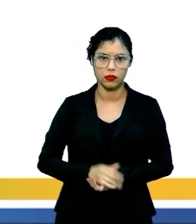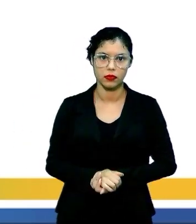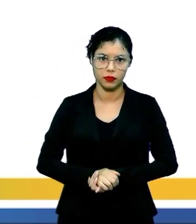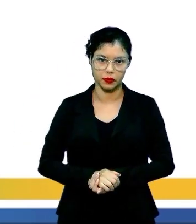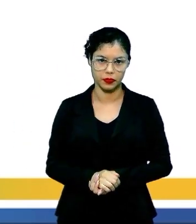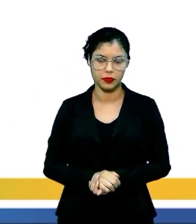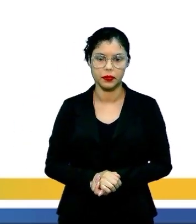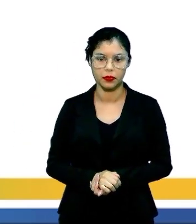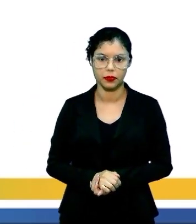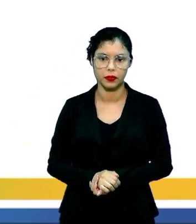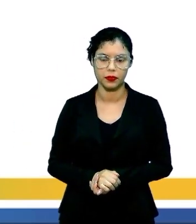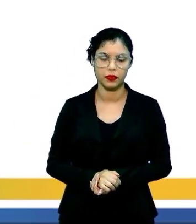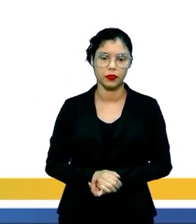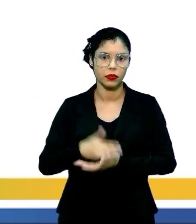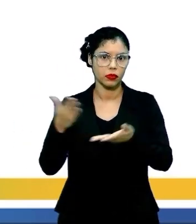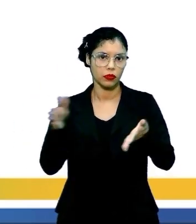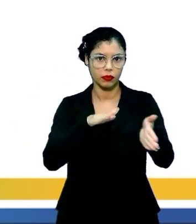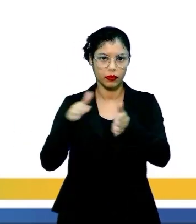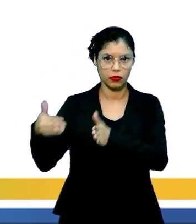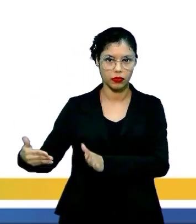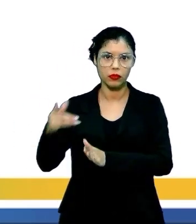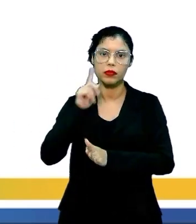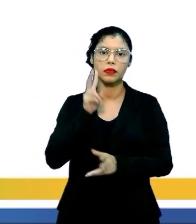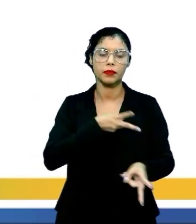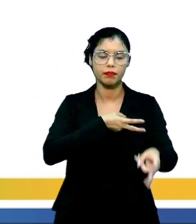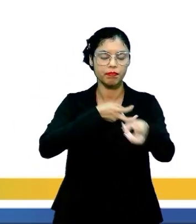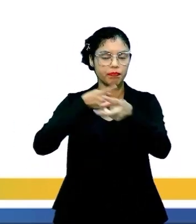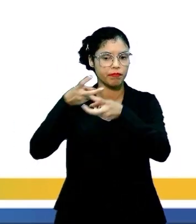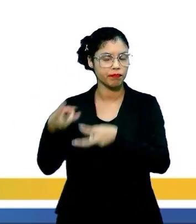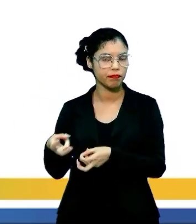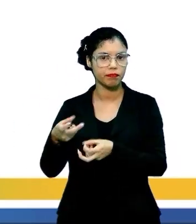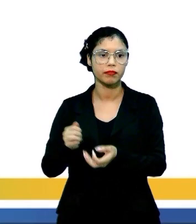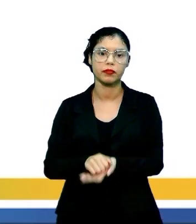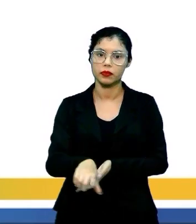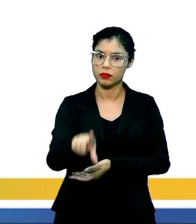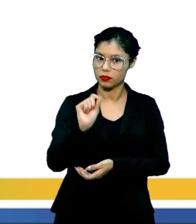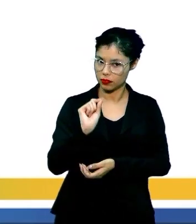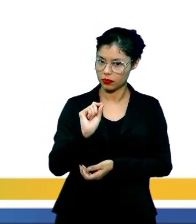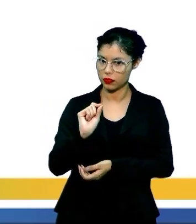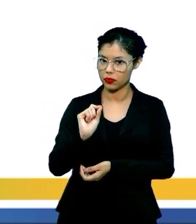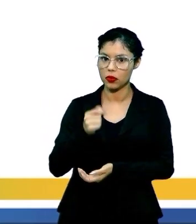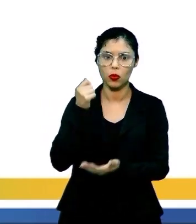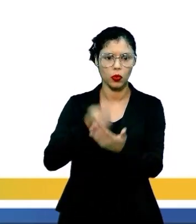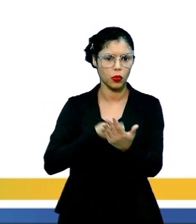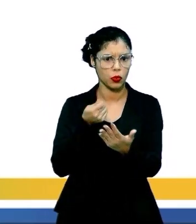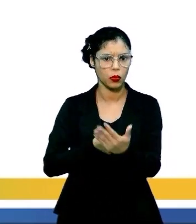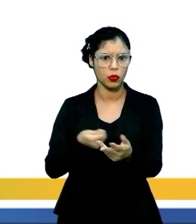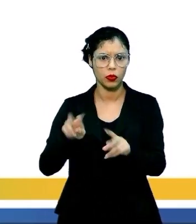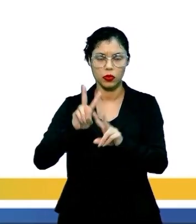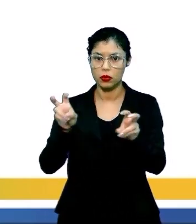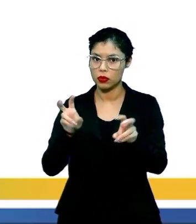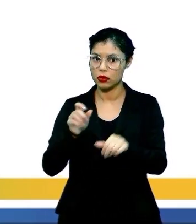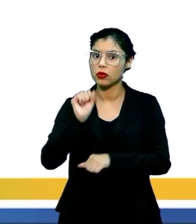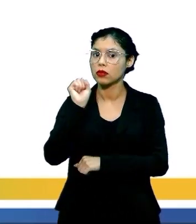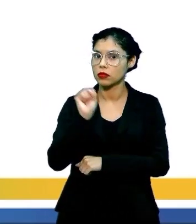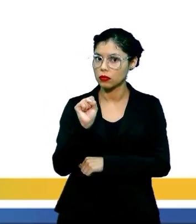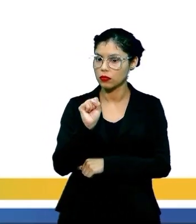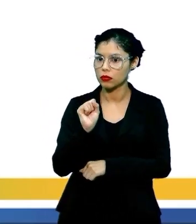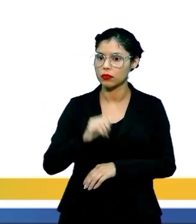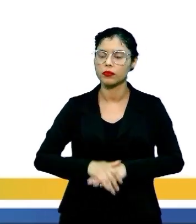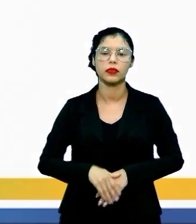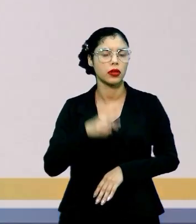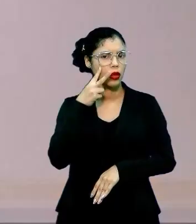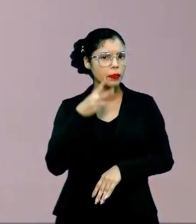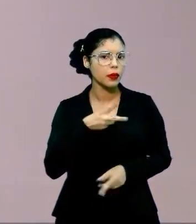0,000013 dias. A partir disso, percebam que nas alternativas está sendo cobrado o tempo em segundos.